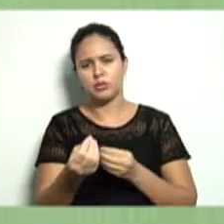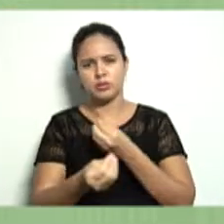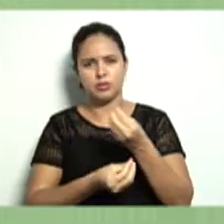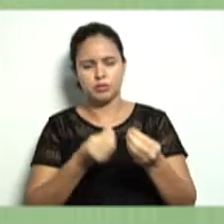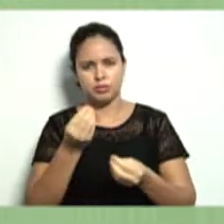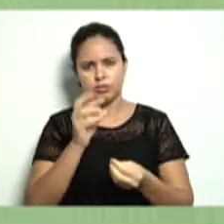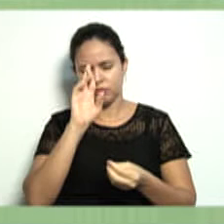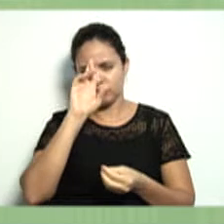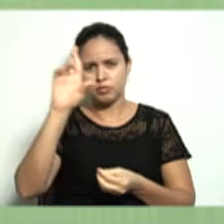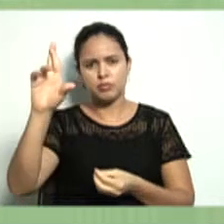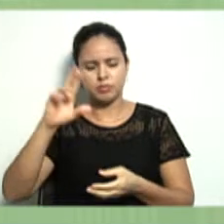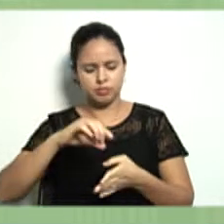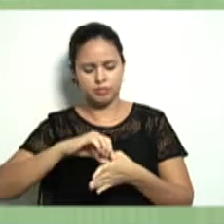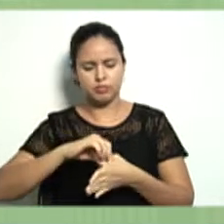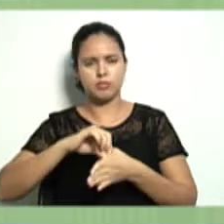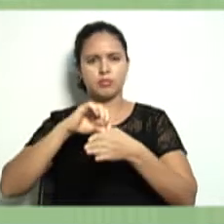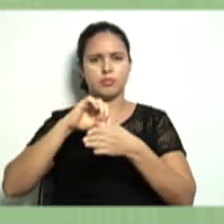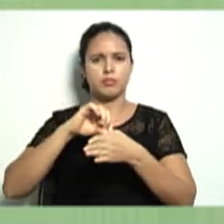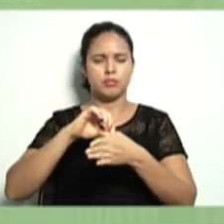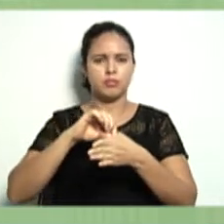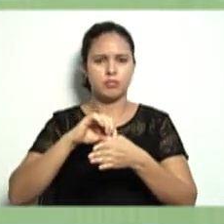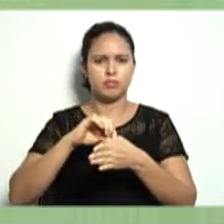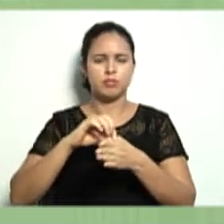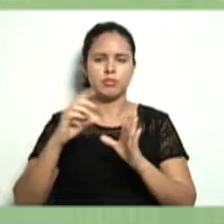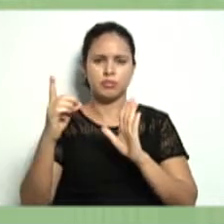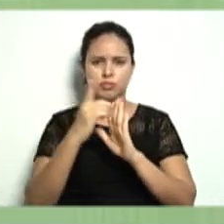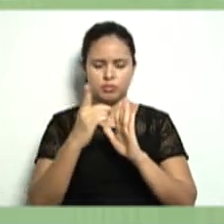diretoria executiva e das diretrizes